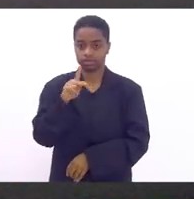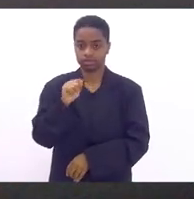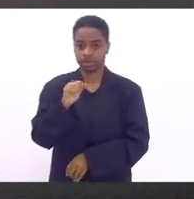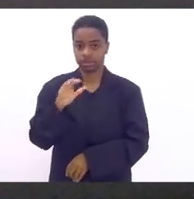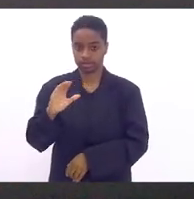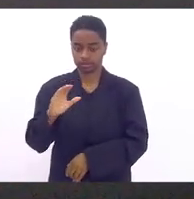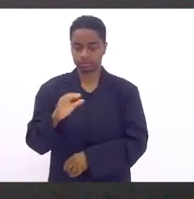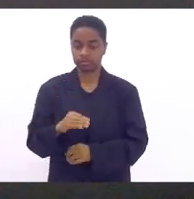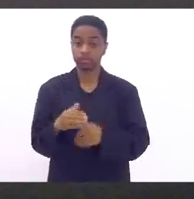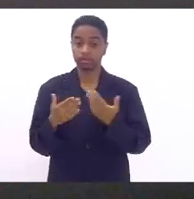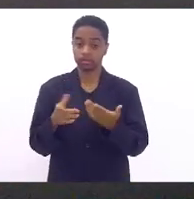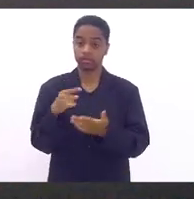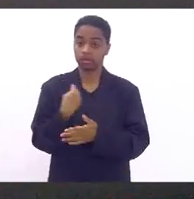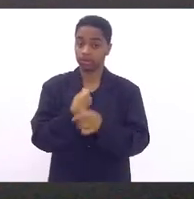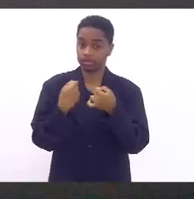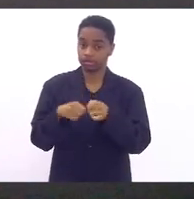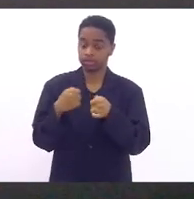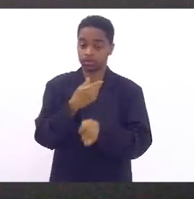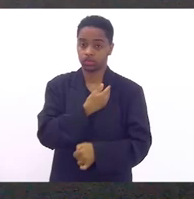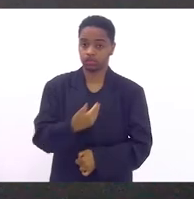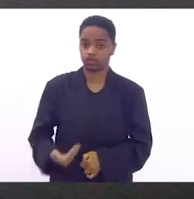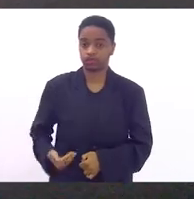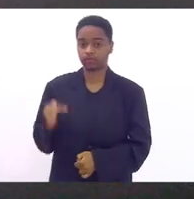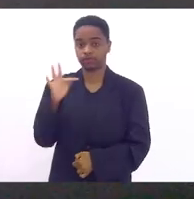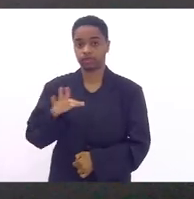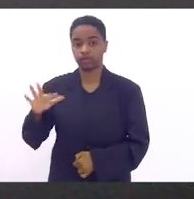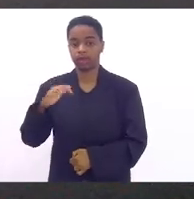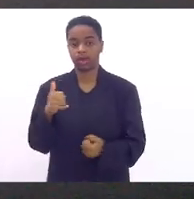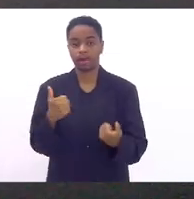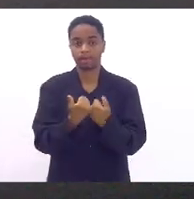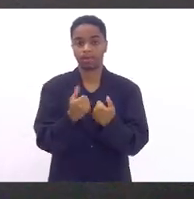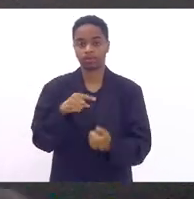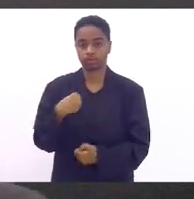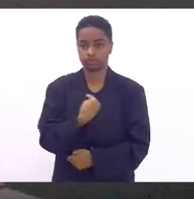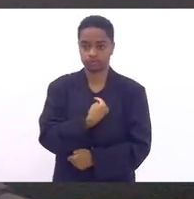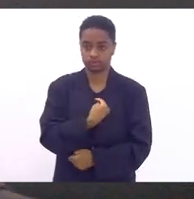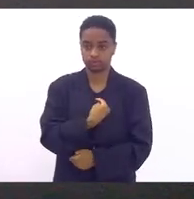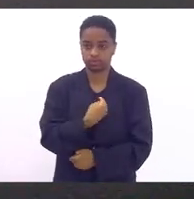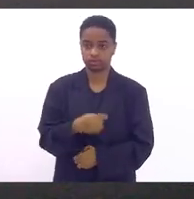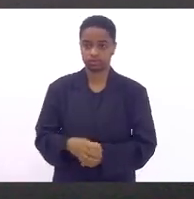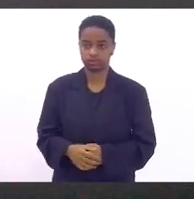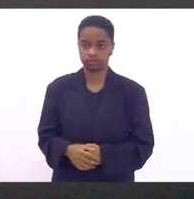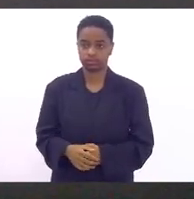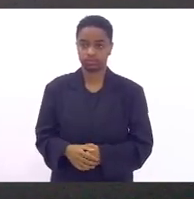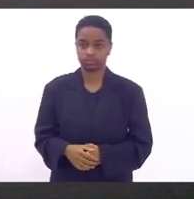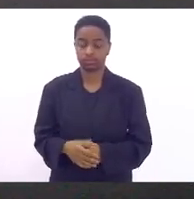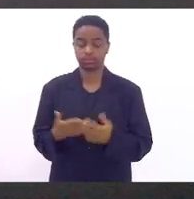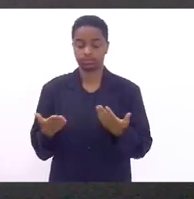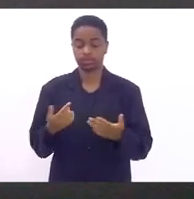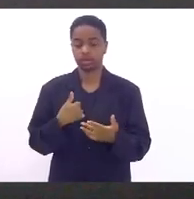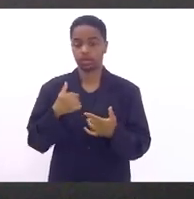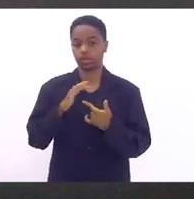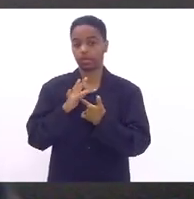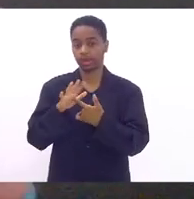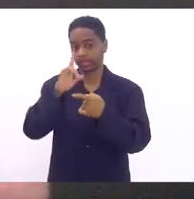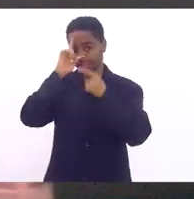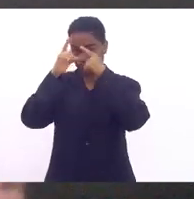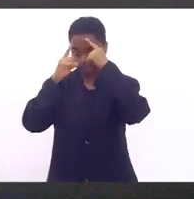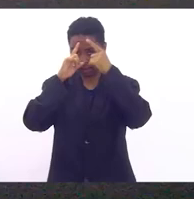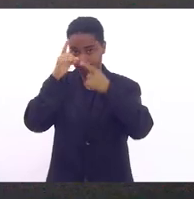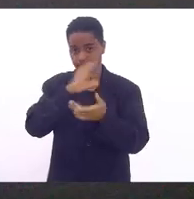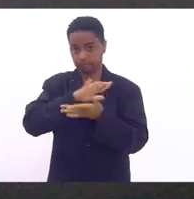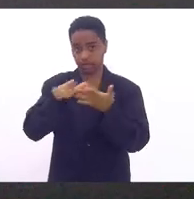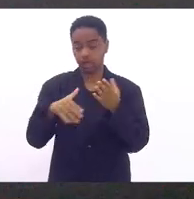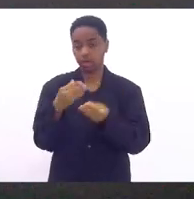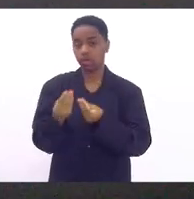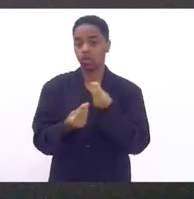governo federal fosse parceiro nosso nesse programa aqui então tô dando aqui algumas ideias como Gaúcho adaptado do Rio de